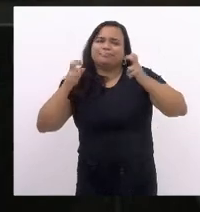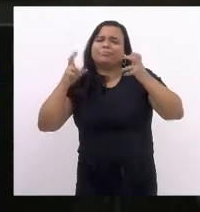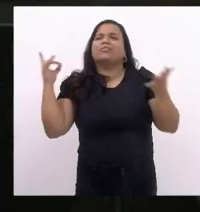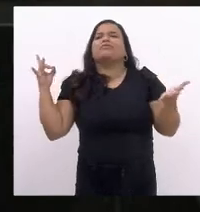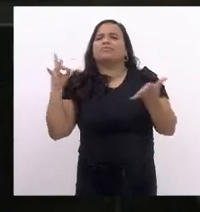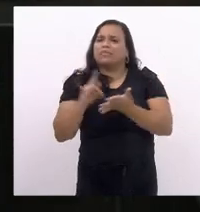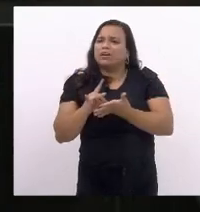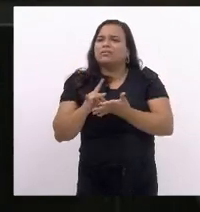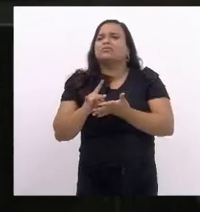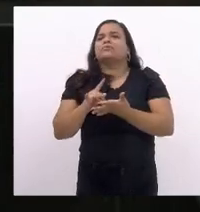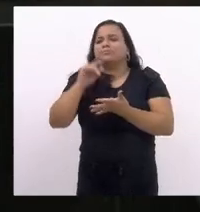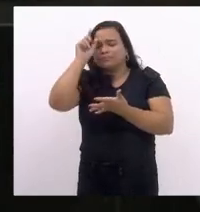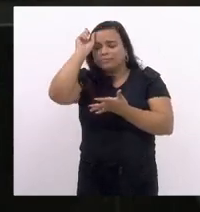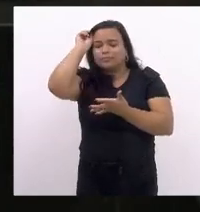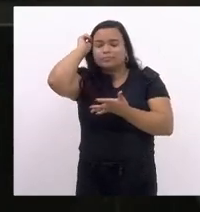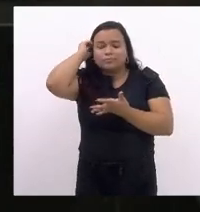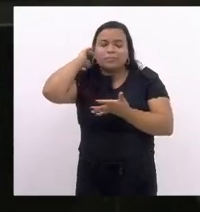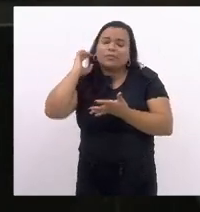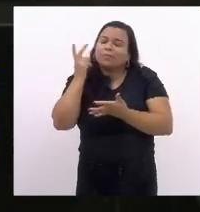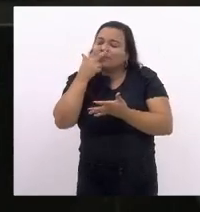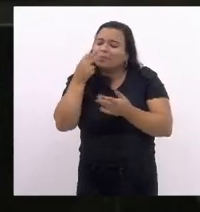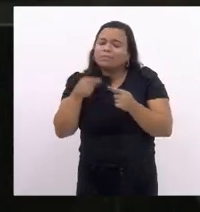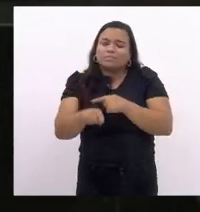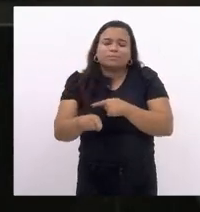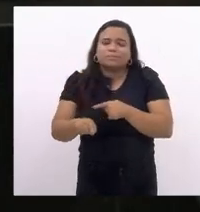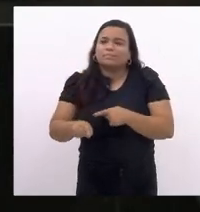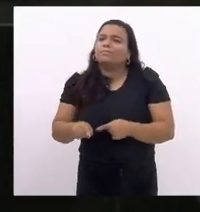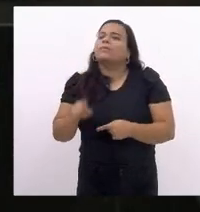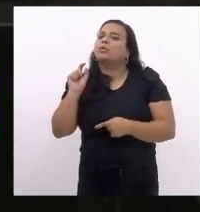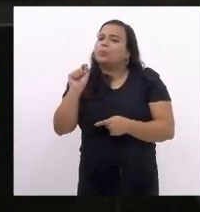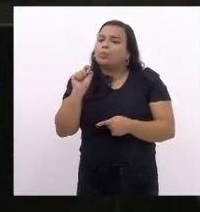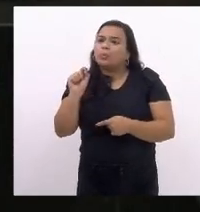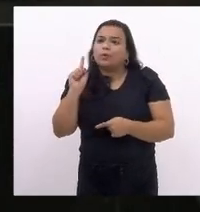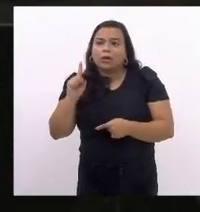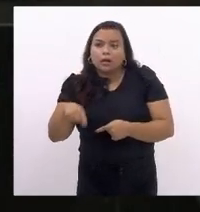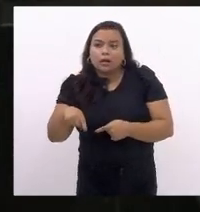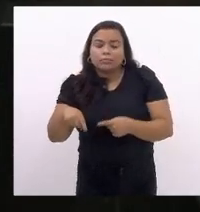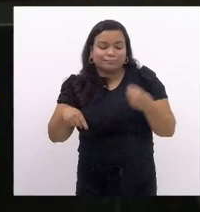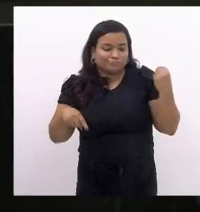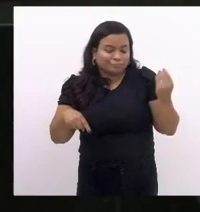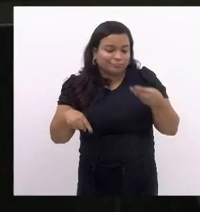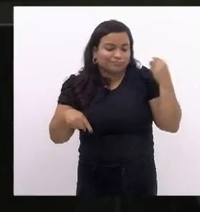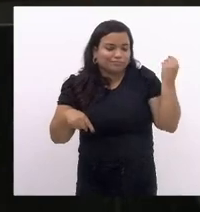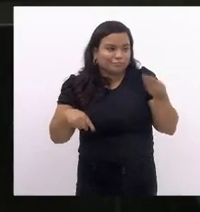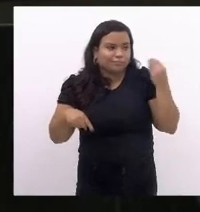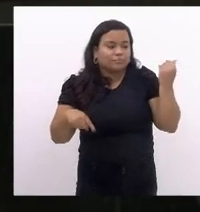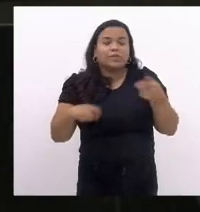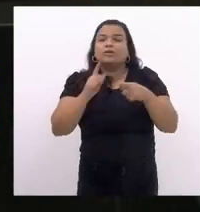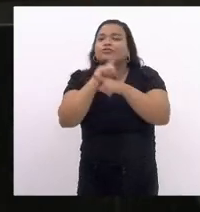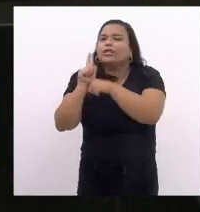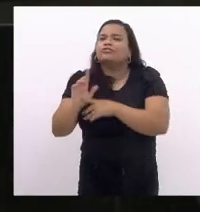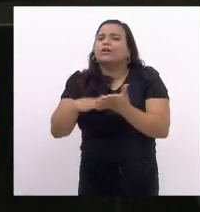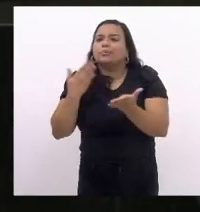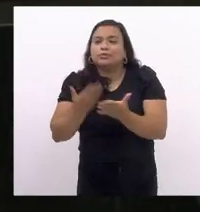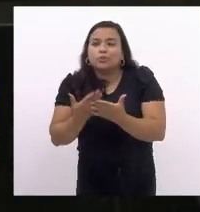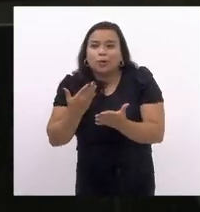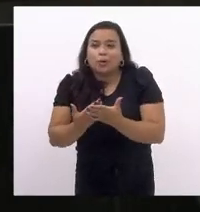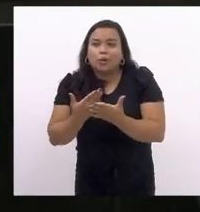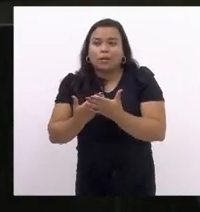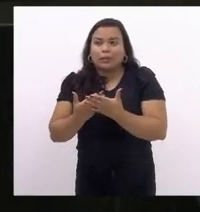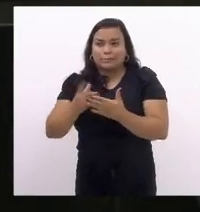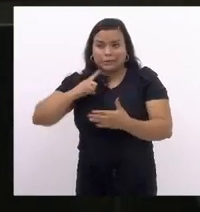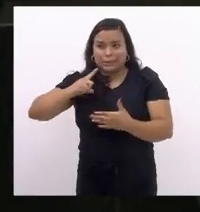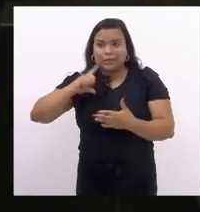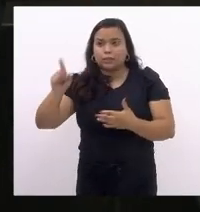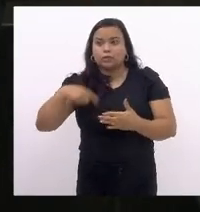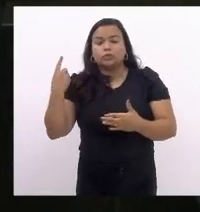verdadeiros nós que não desatam. Por exemplo, no caso da gestão das escolas, nós ainda